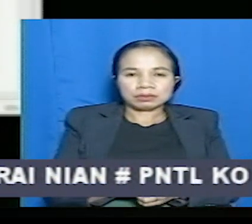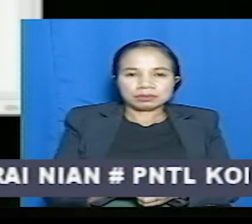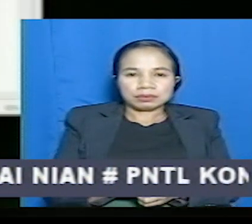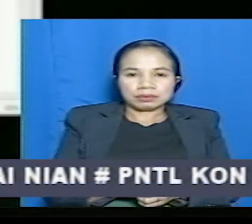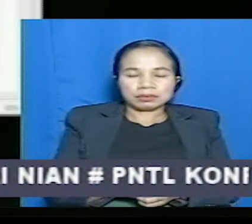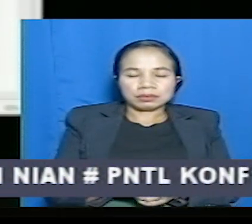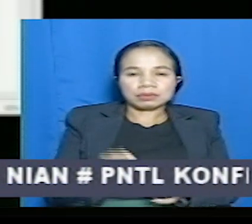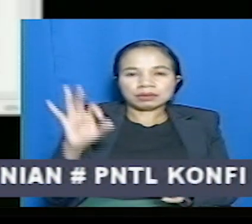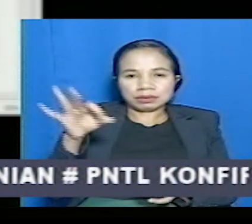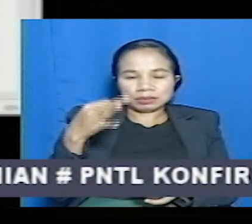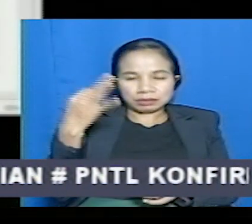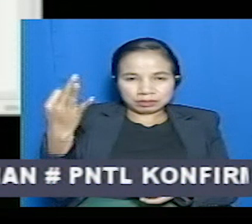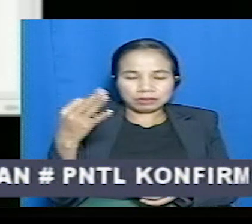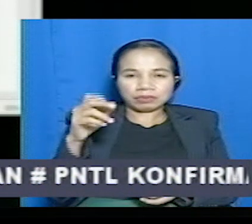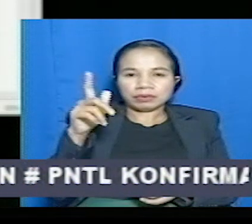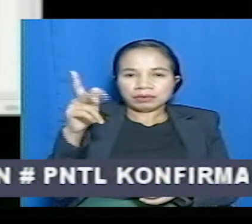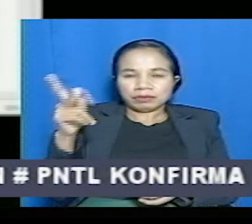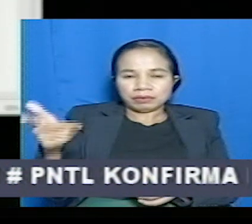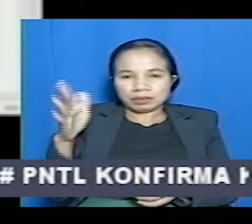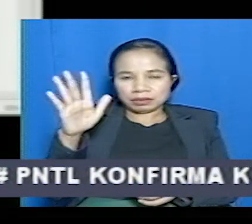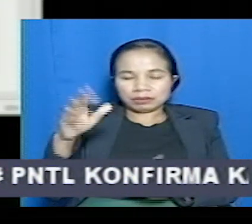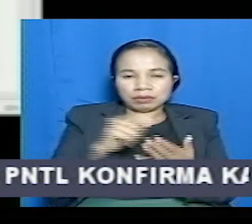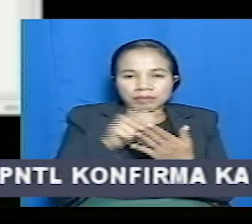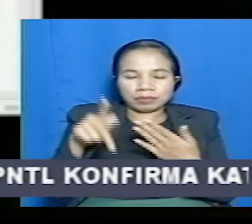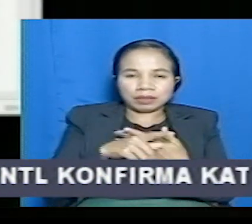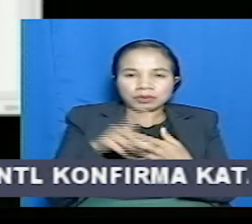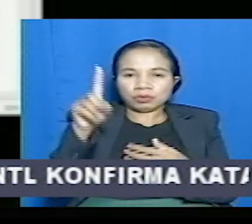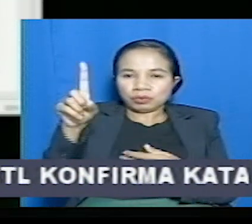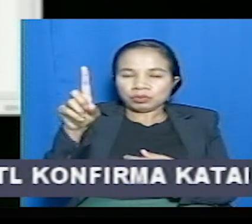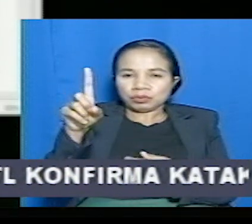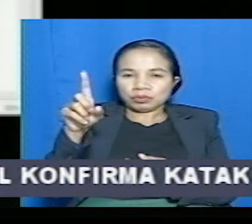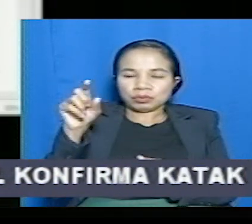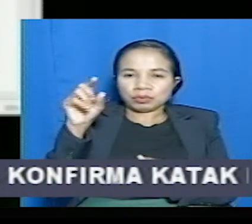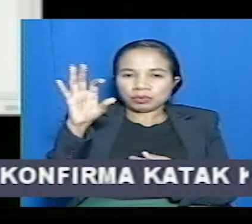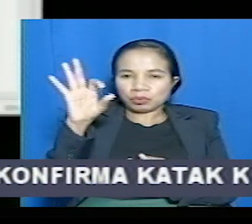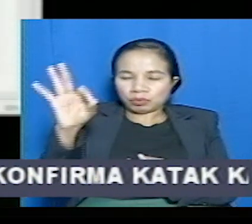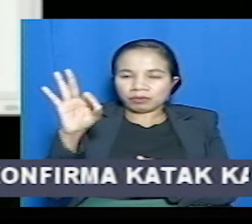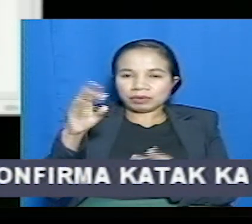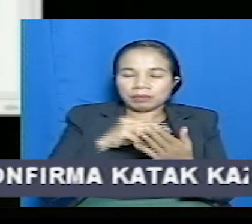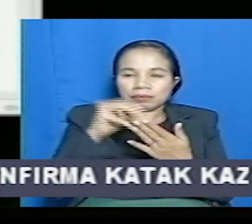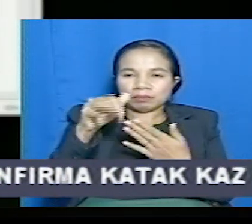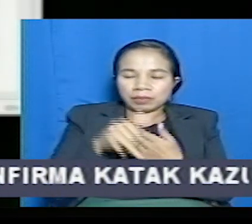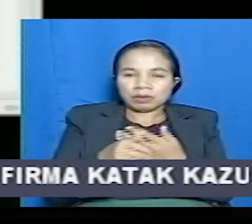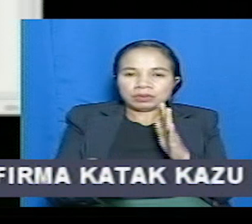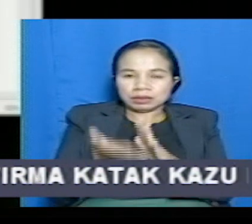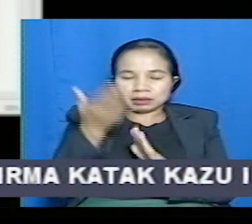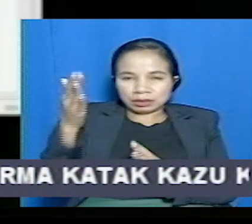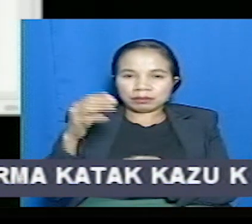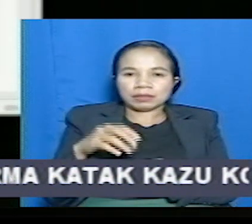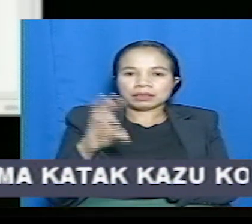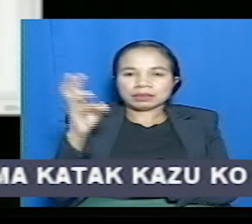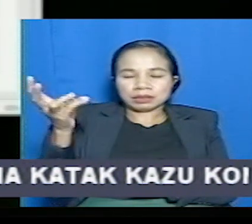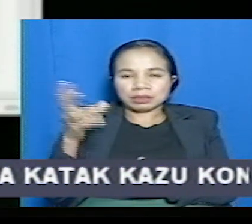entre 19 e 25 de abril, e 23 pessoas, 1 to 9 de maio, né, sábado, total 64, né, número